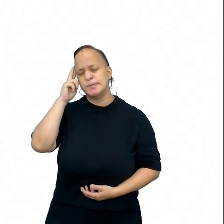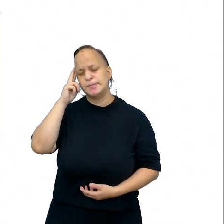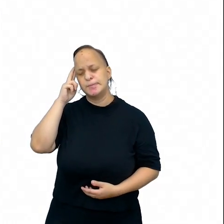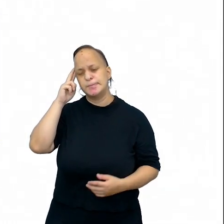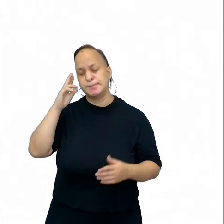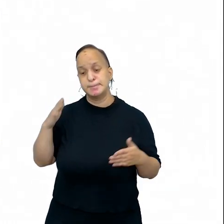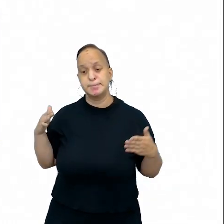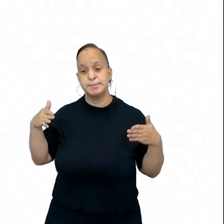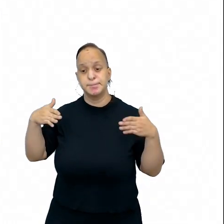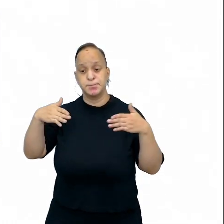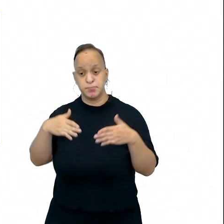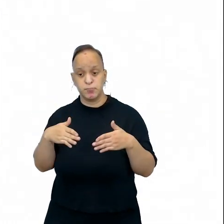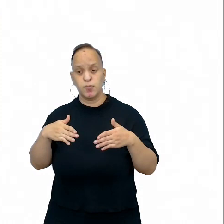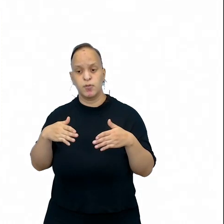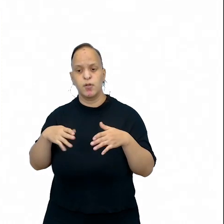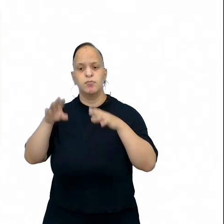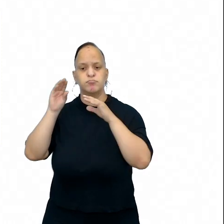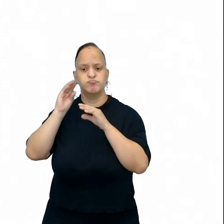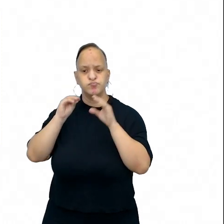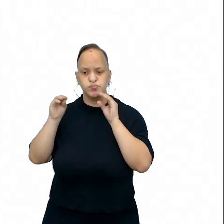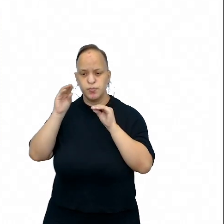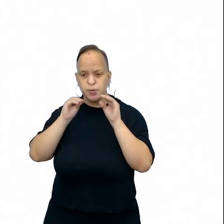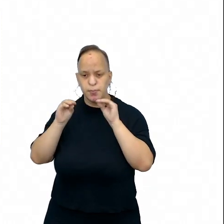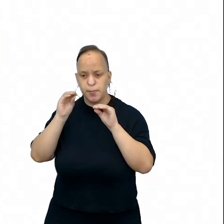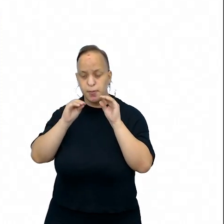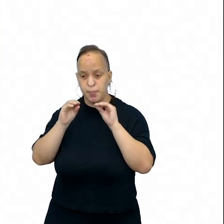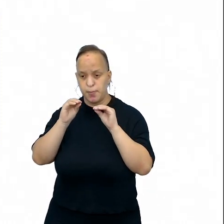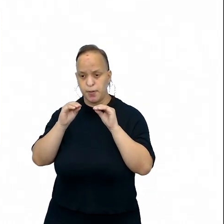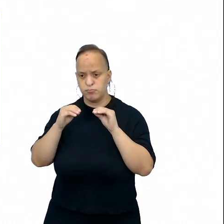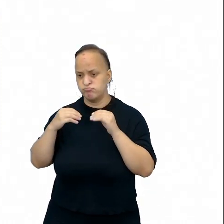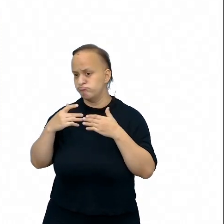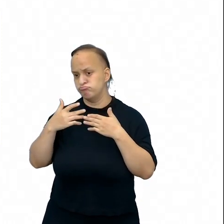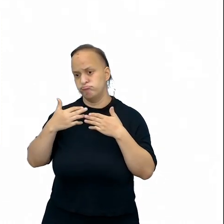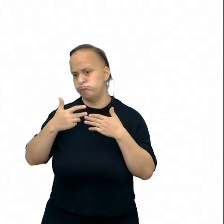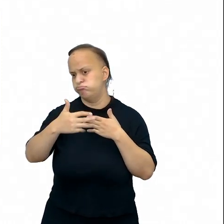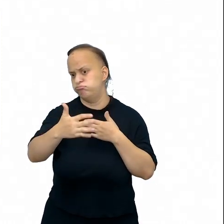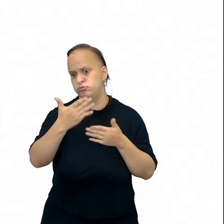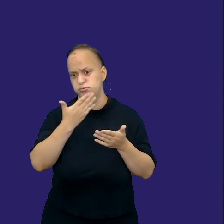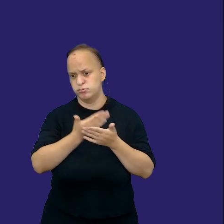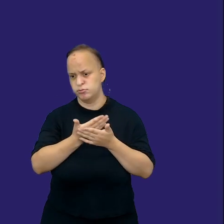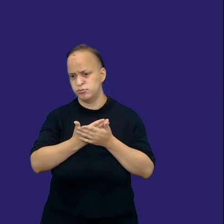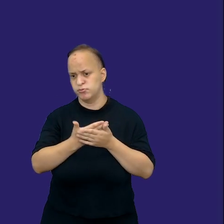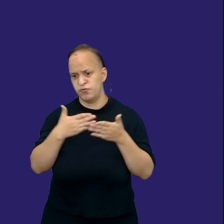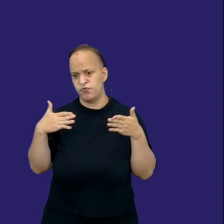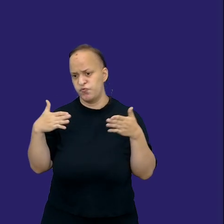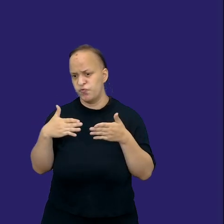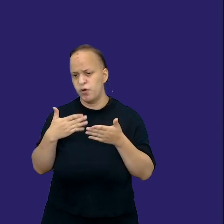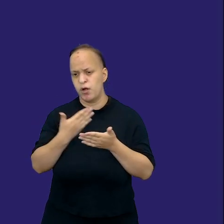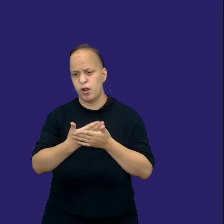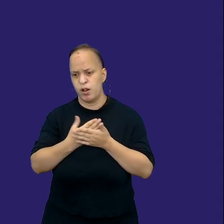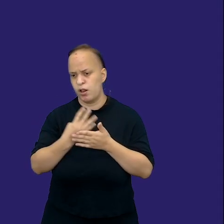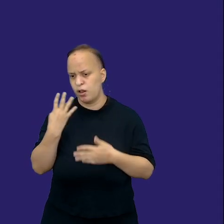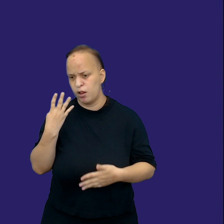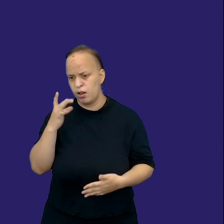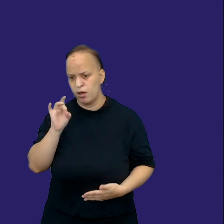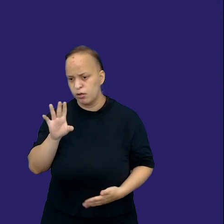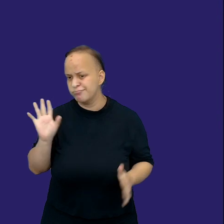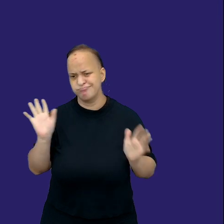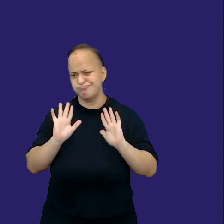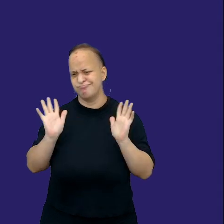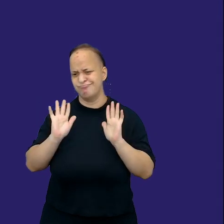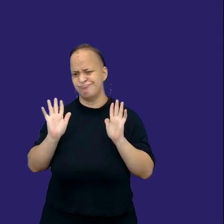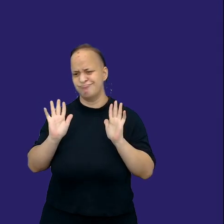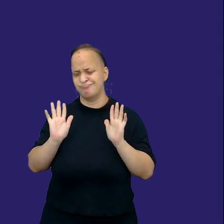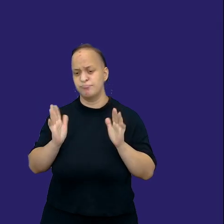contextos de todas as aulas, não só nessa aula 4, tá bom? Então, professores e professoras, estamos aqui entrando